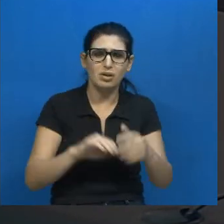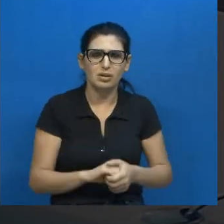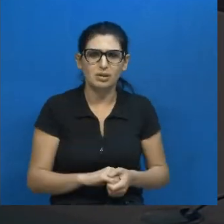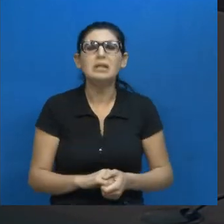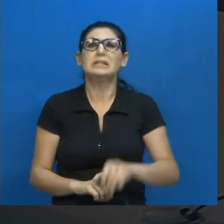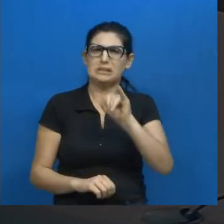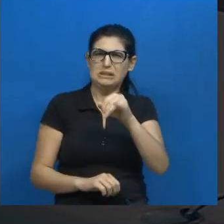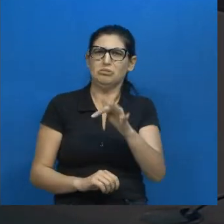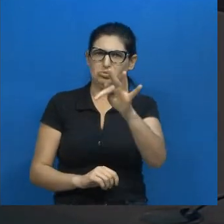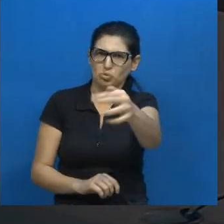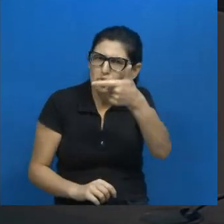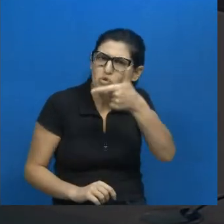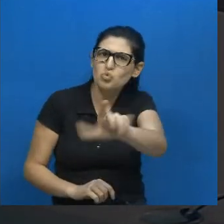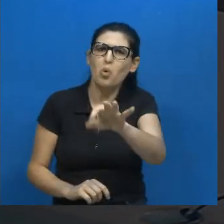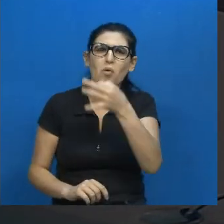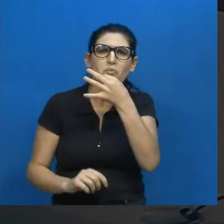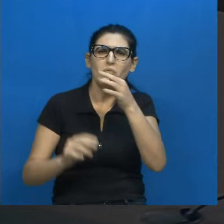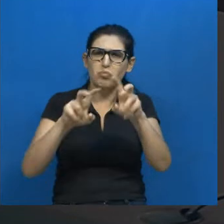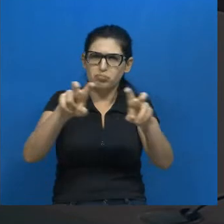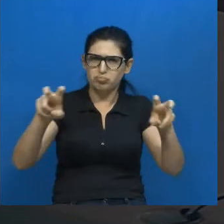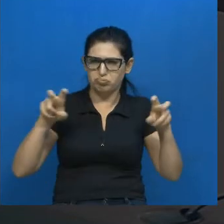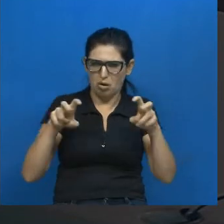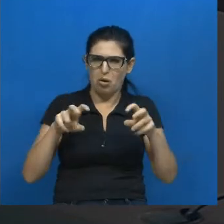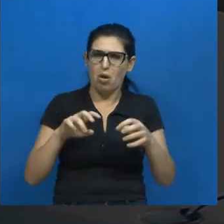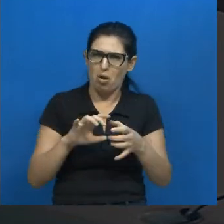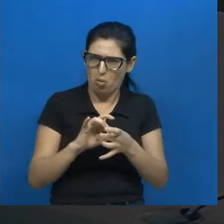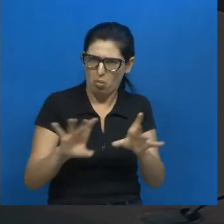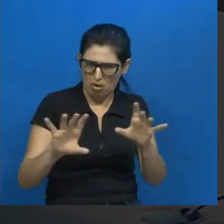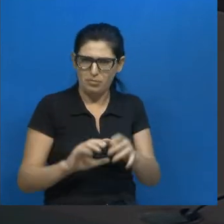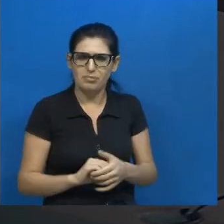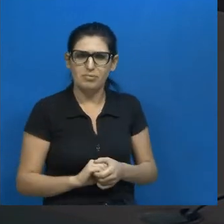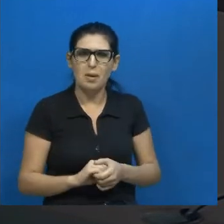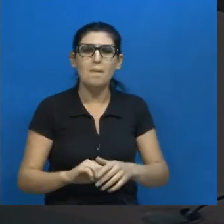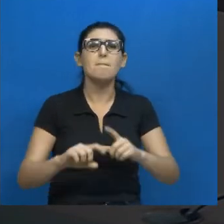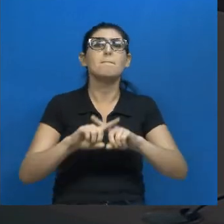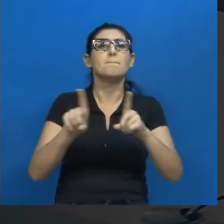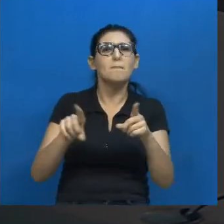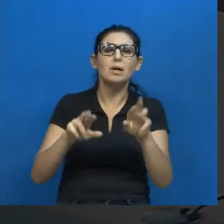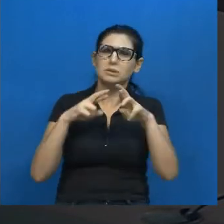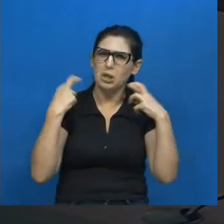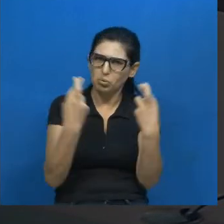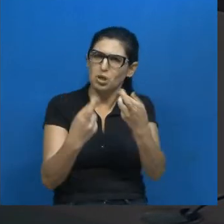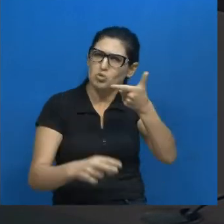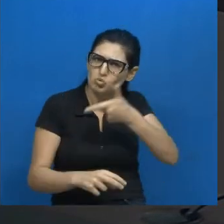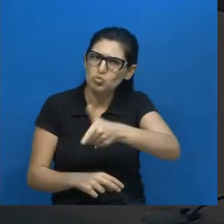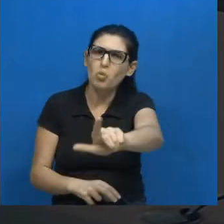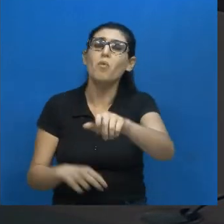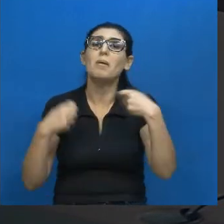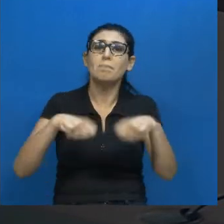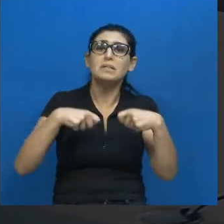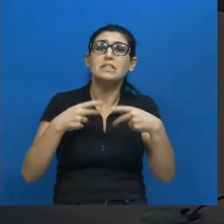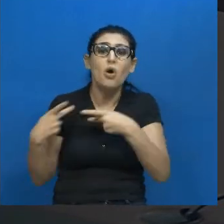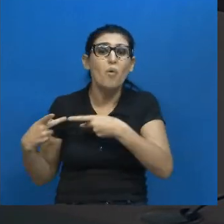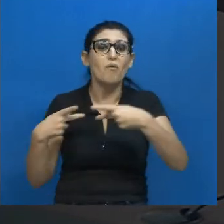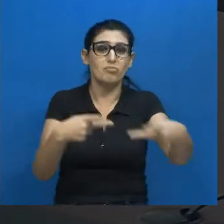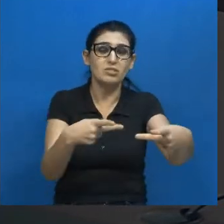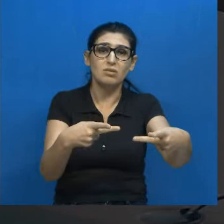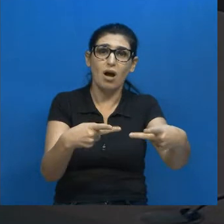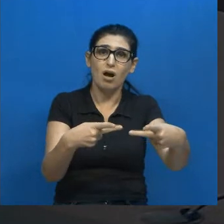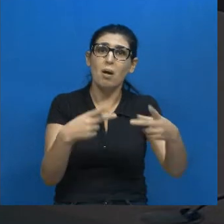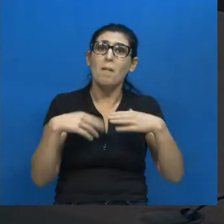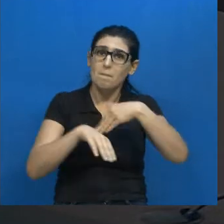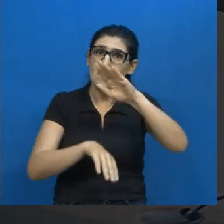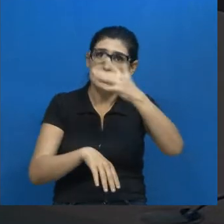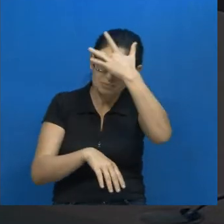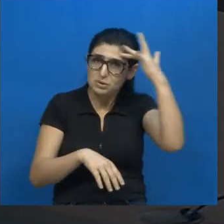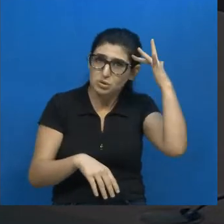audiência pública, porque o Joaquim acha que está sendo pouca gente, mas na próxima audiência, a gente vai ter que convidar todo mundo para vir aqui. Porque